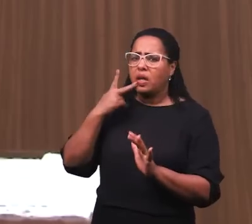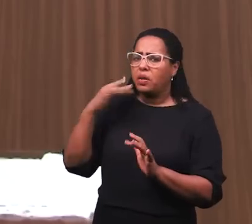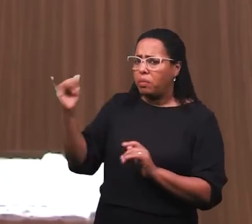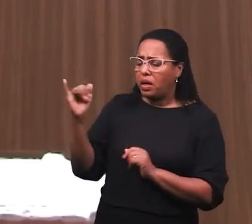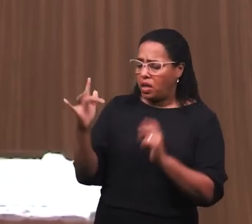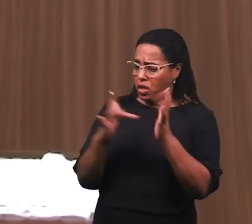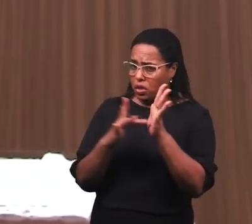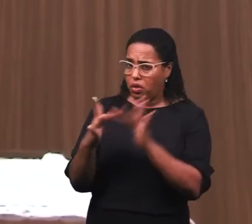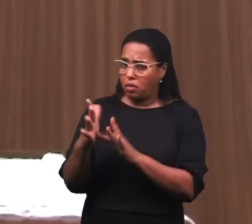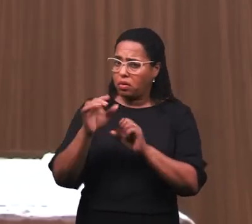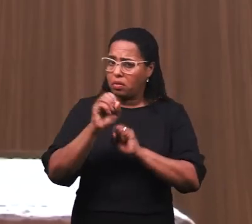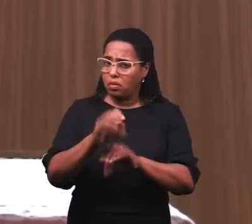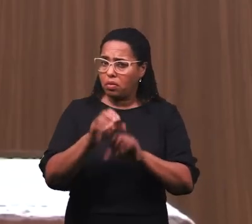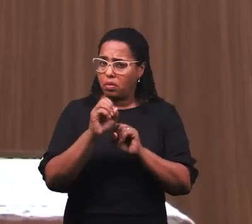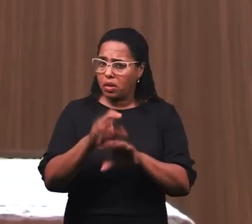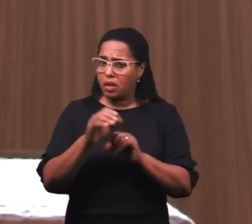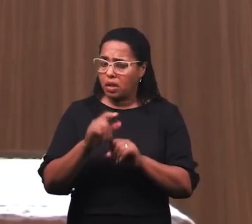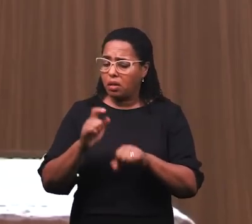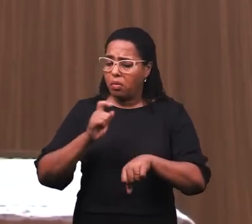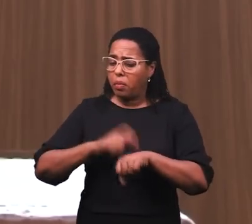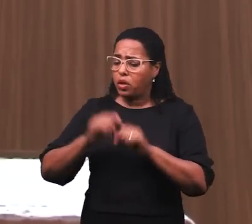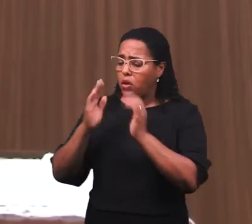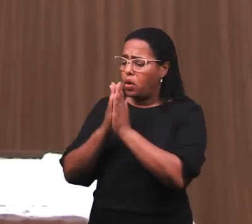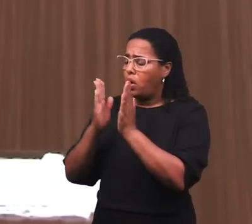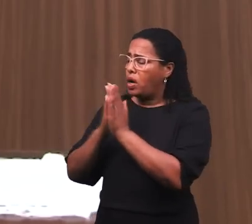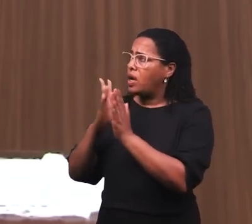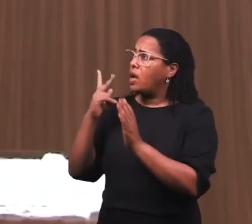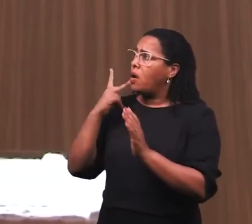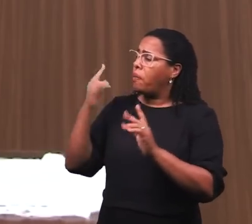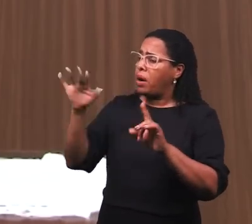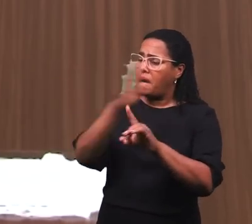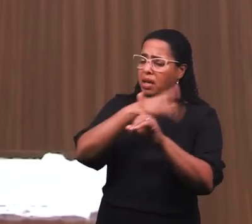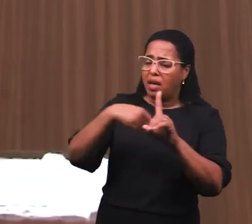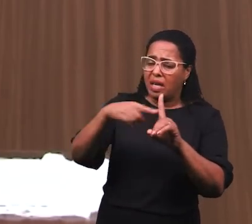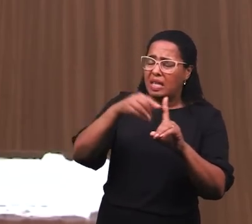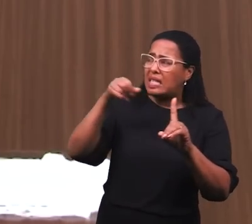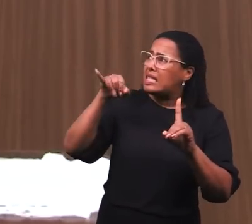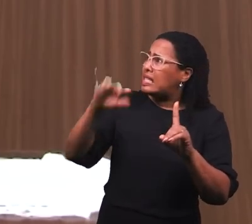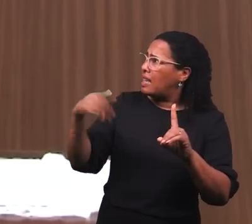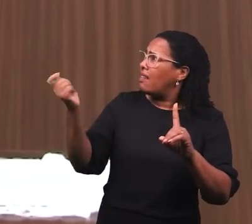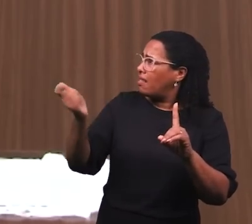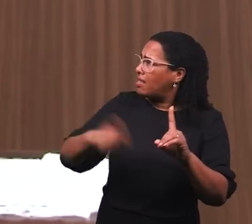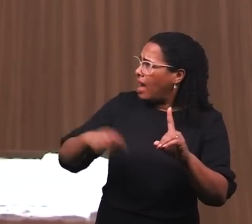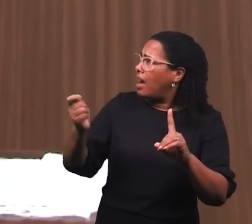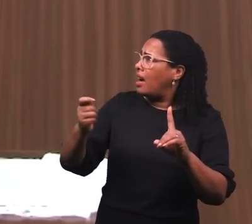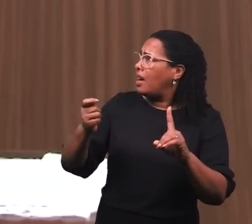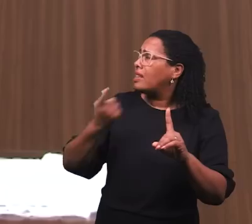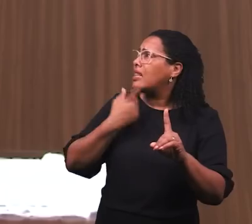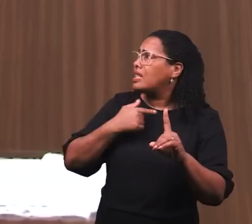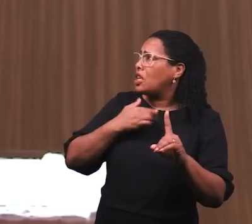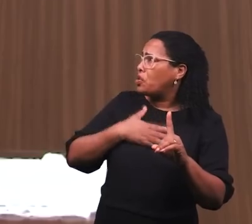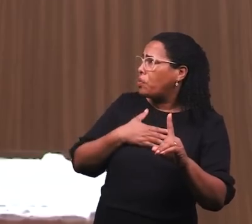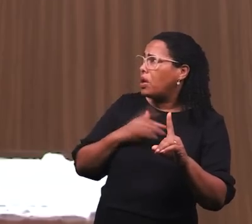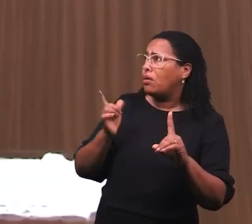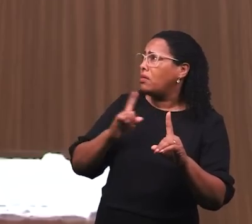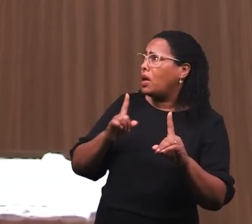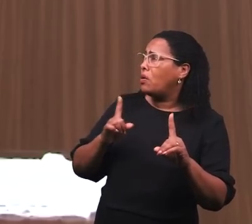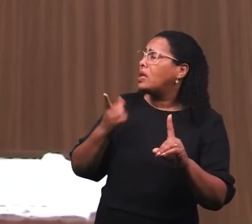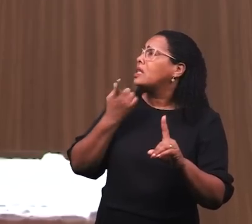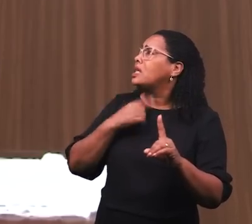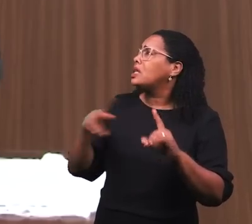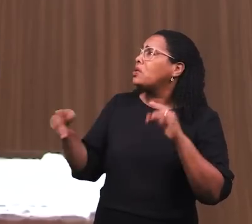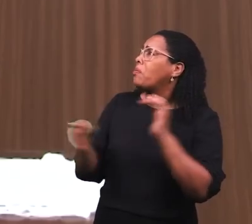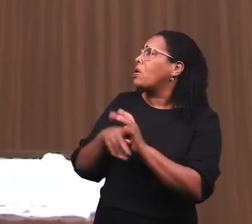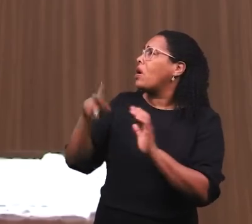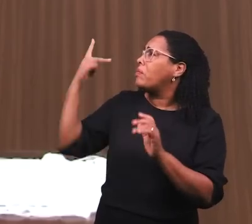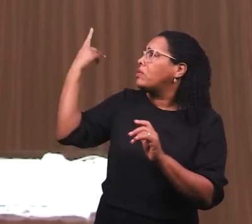nesse momento, quando orando ao Pai, Ele diz: se possível, todavia, não seja como eu quero, mas como tu queres.